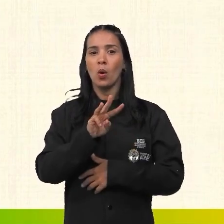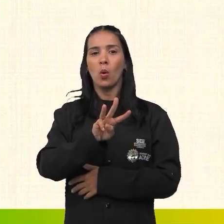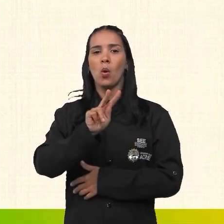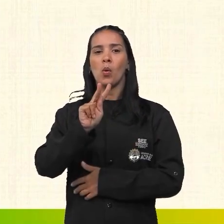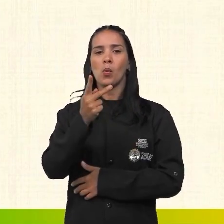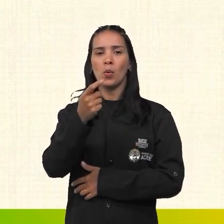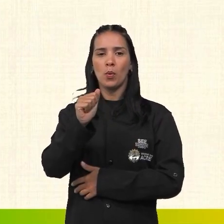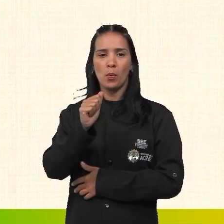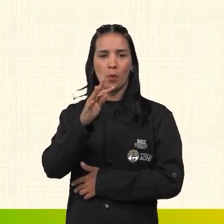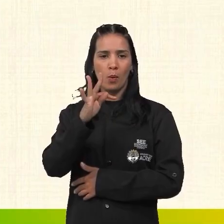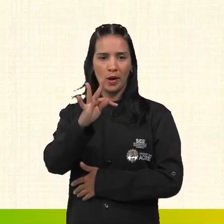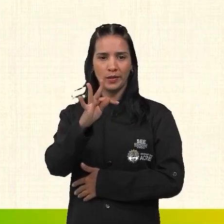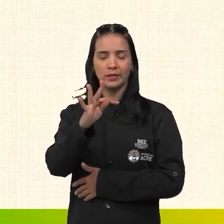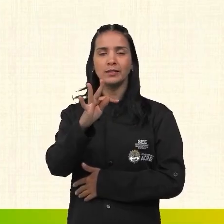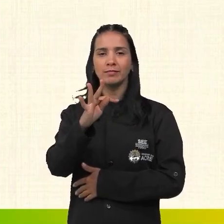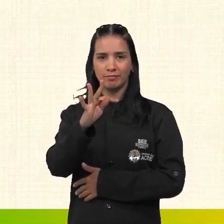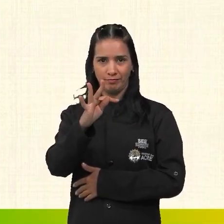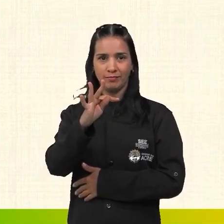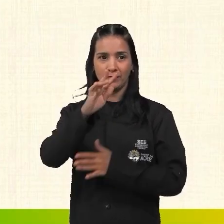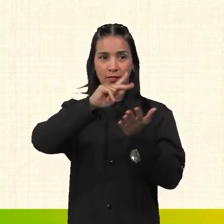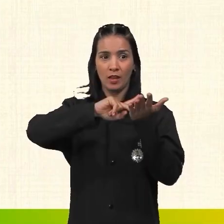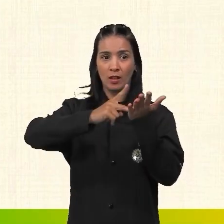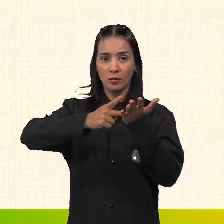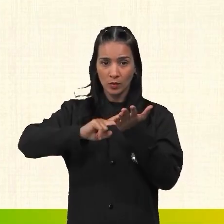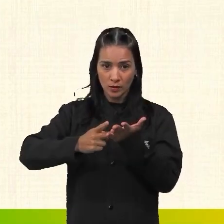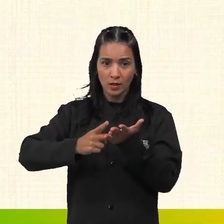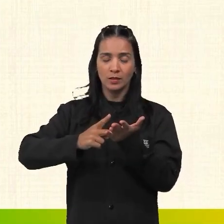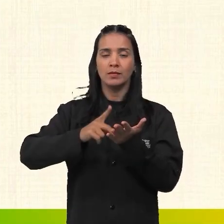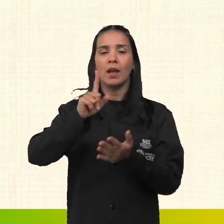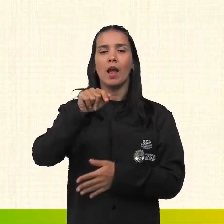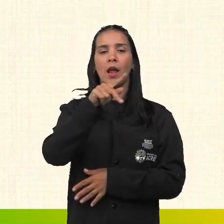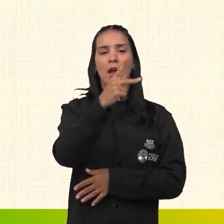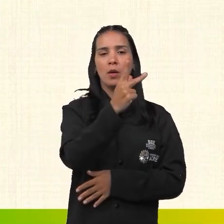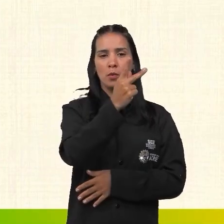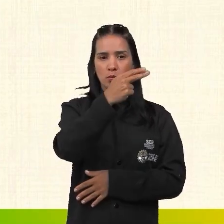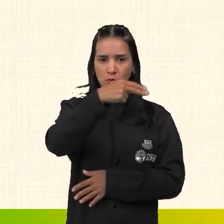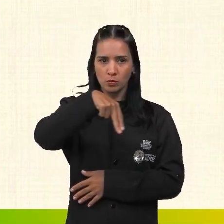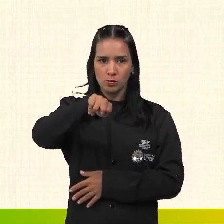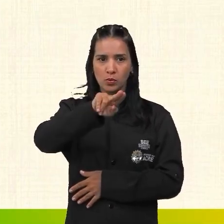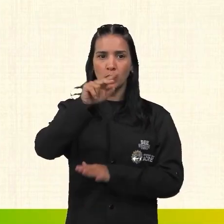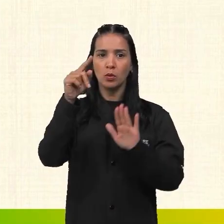what. What é um pronome interrogativo